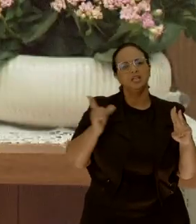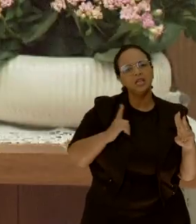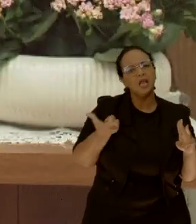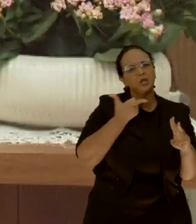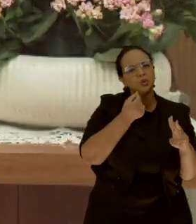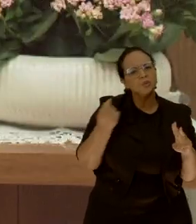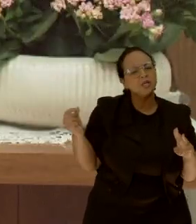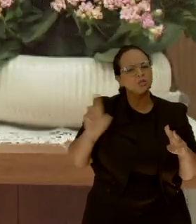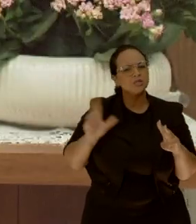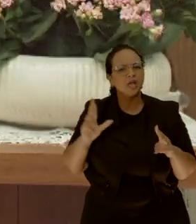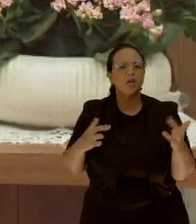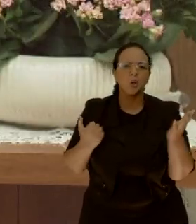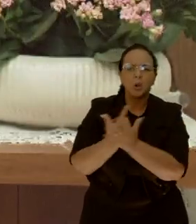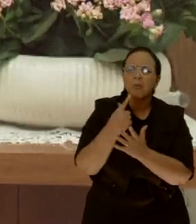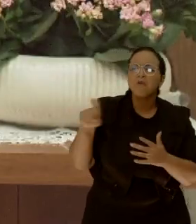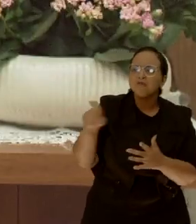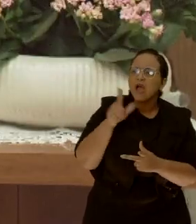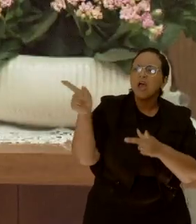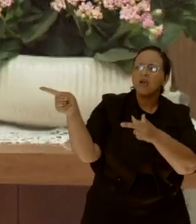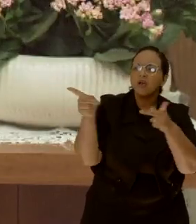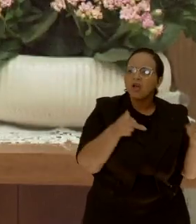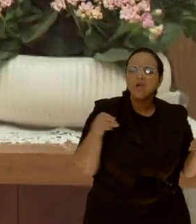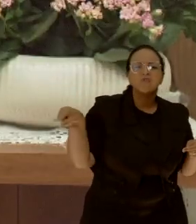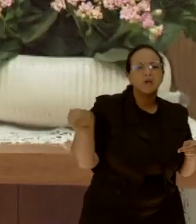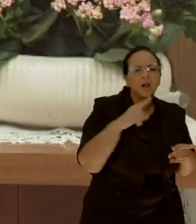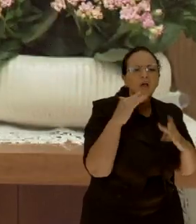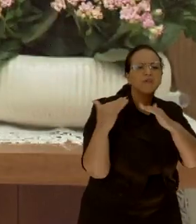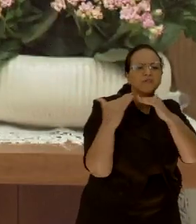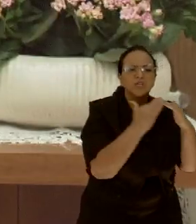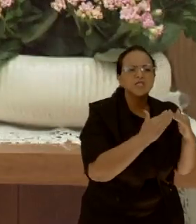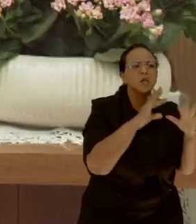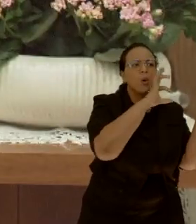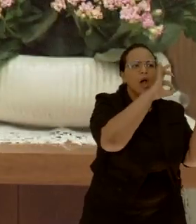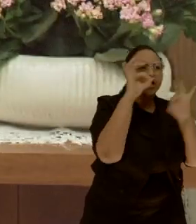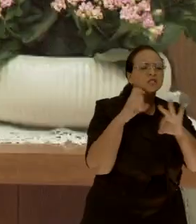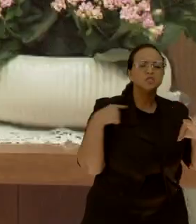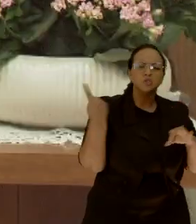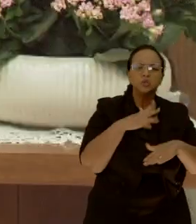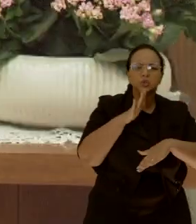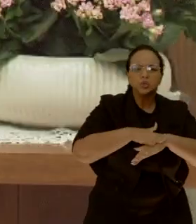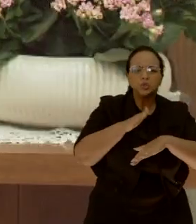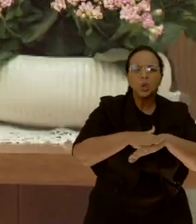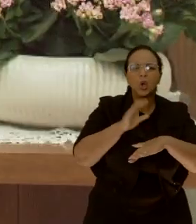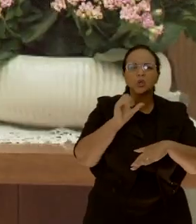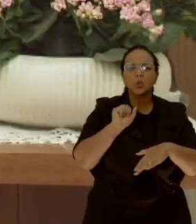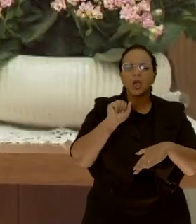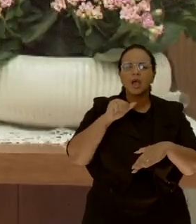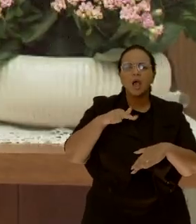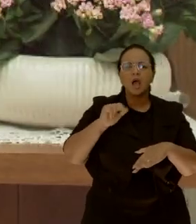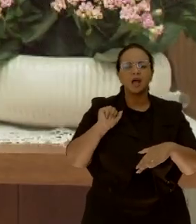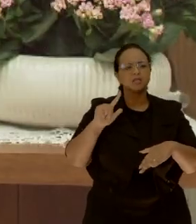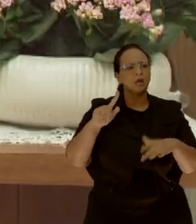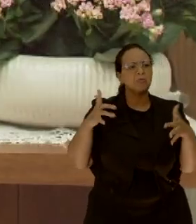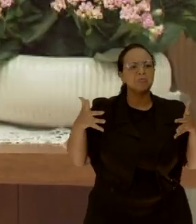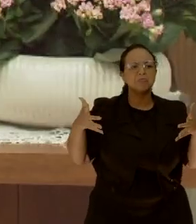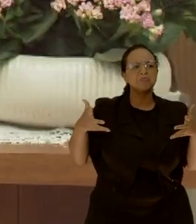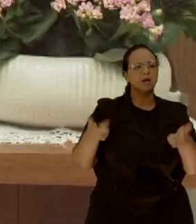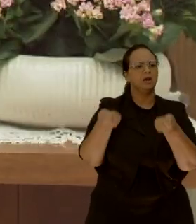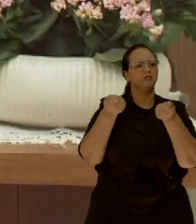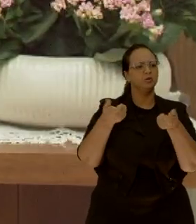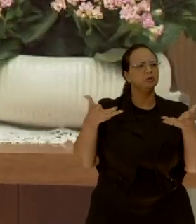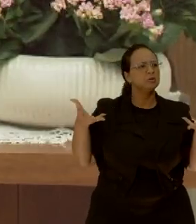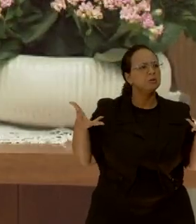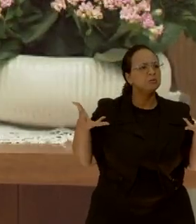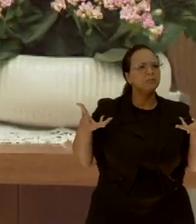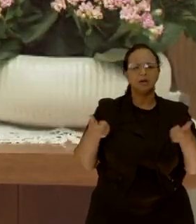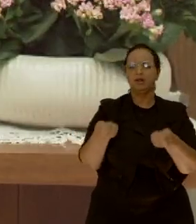R$200, vai para a casa do vizinho, vai assistir televisão lá. A nossa televisão é um espetáculo.